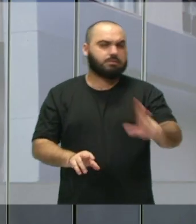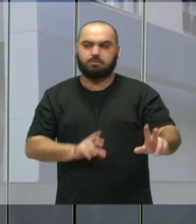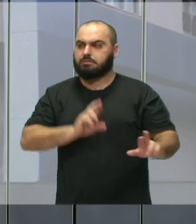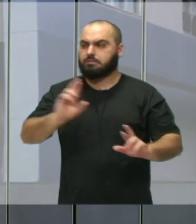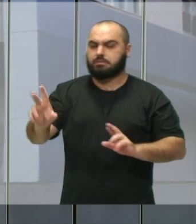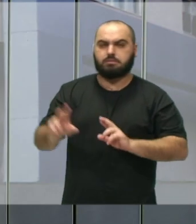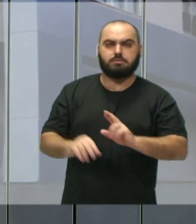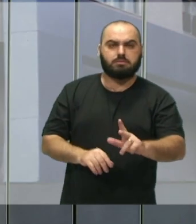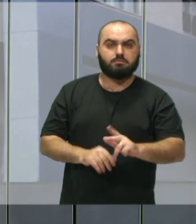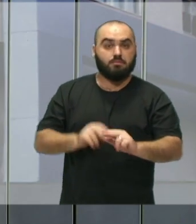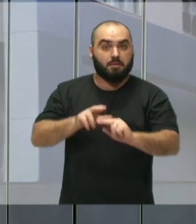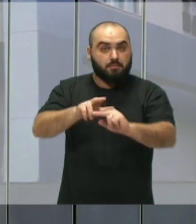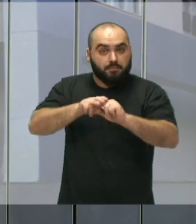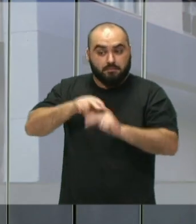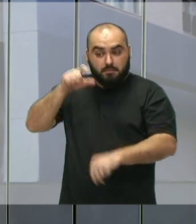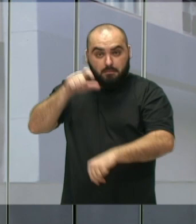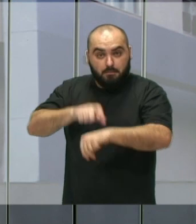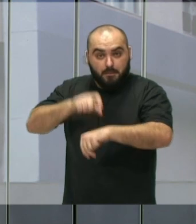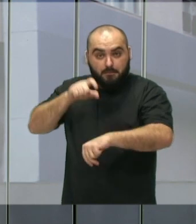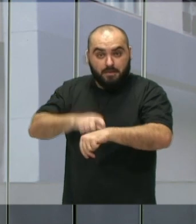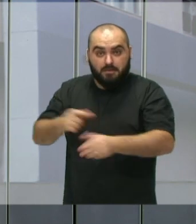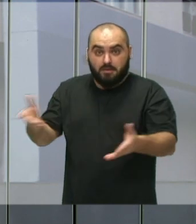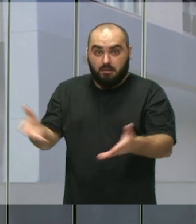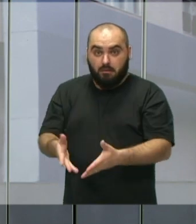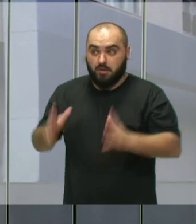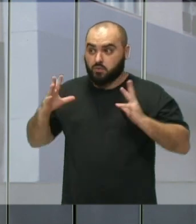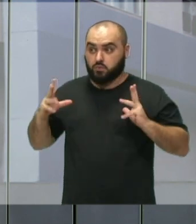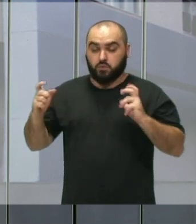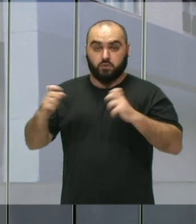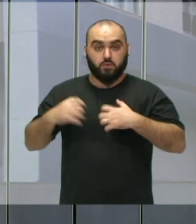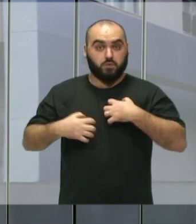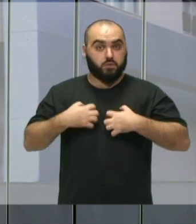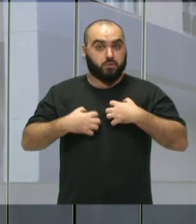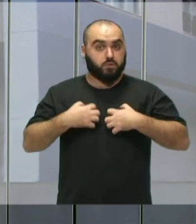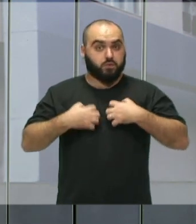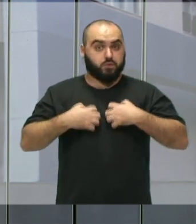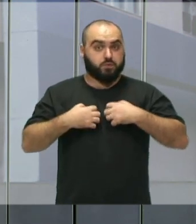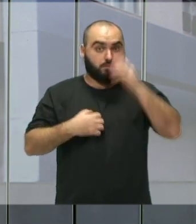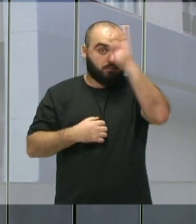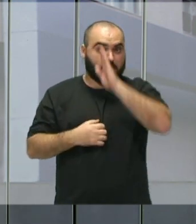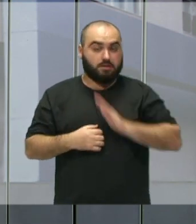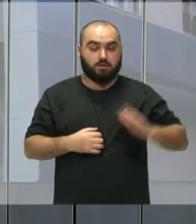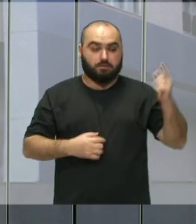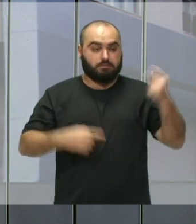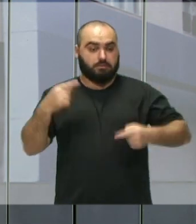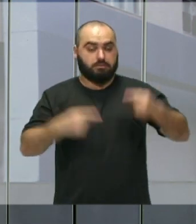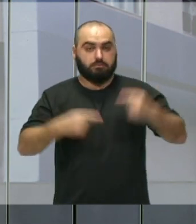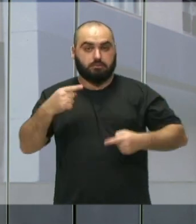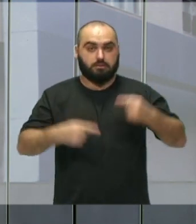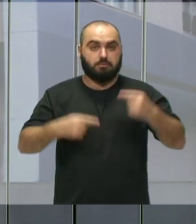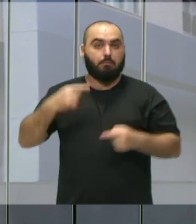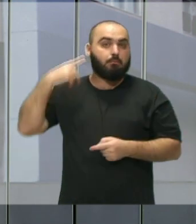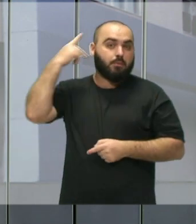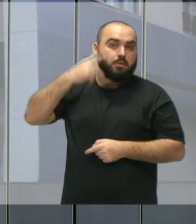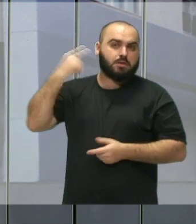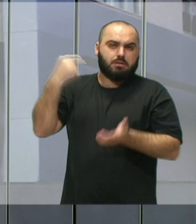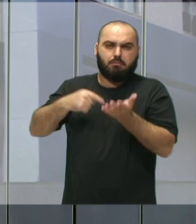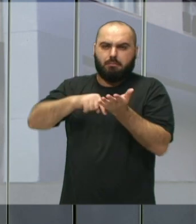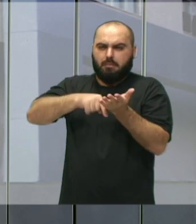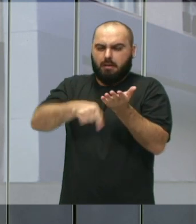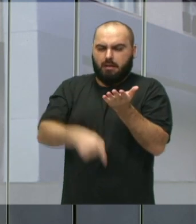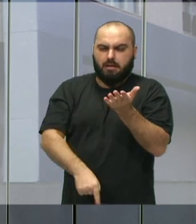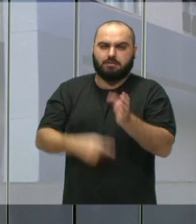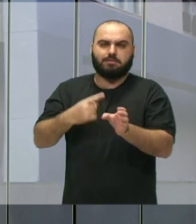nesse momento de ânimos acirrados a nível nacional, de uma discussão política profunda aqui na